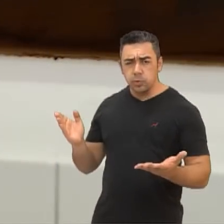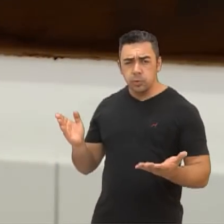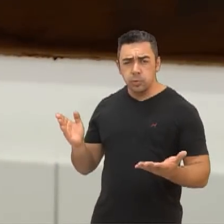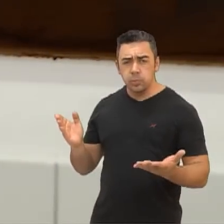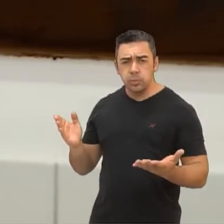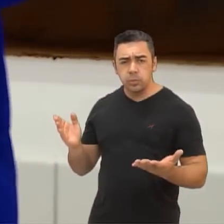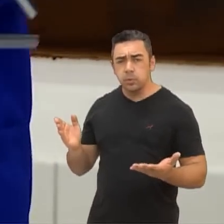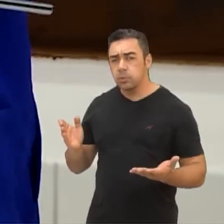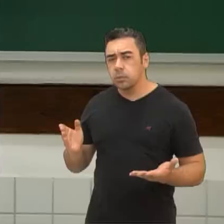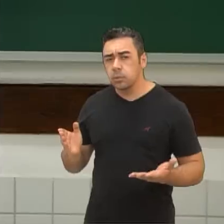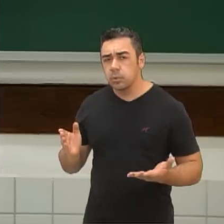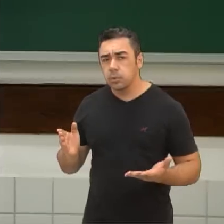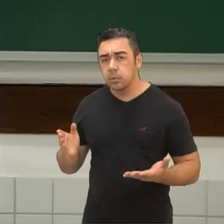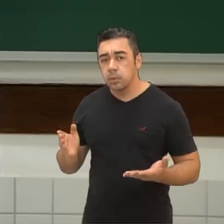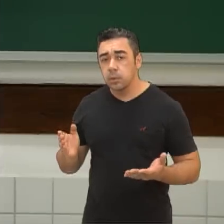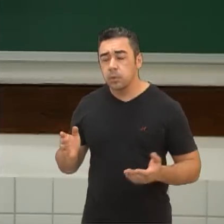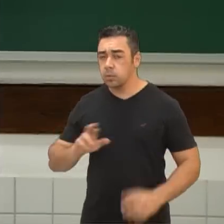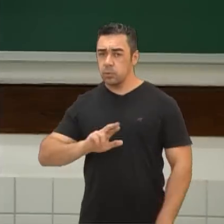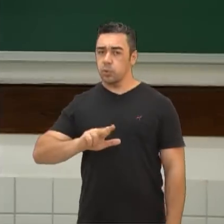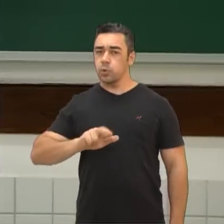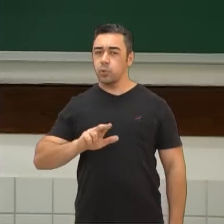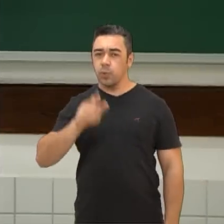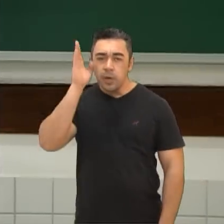para vocês, tá? Então vai lá, assim ó.